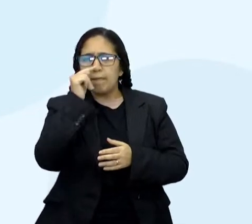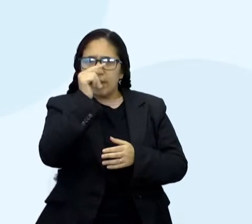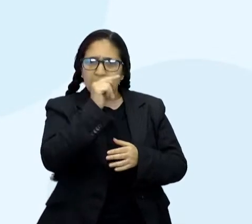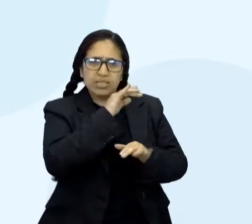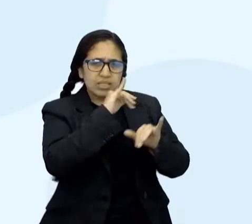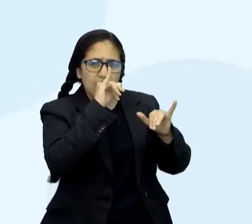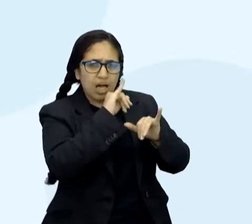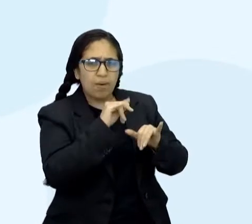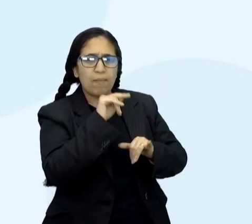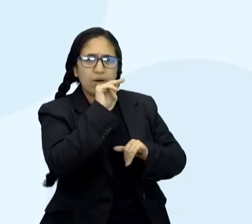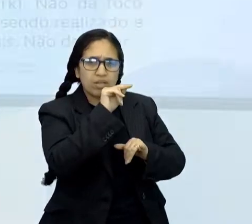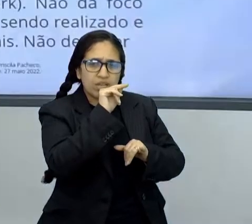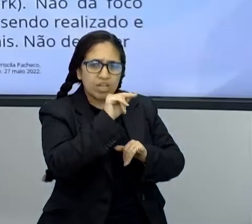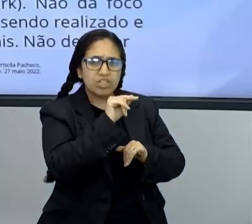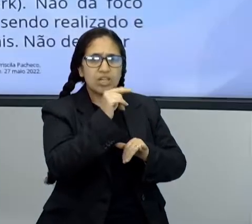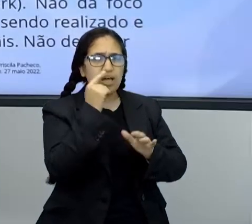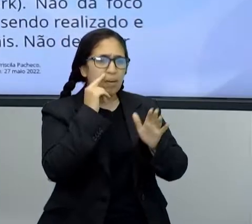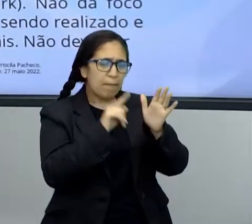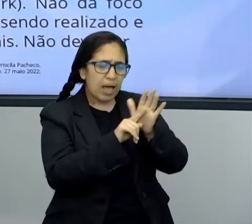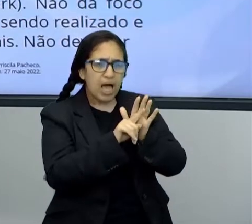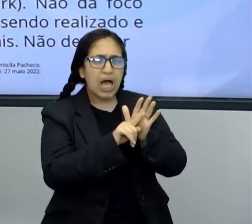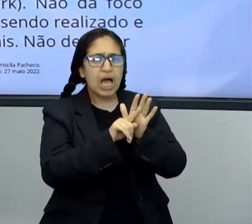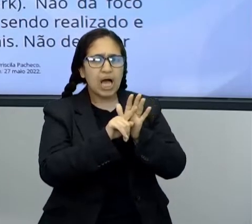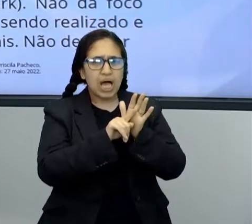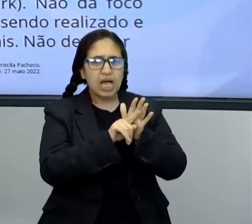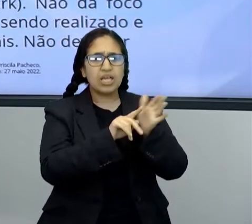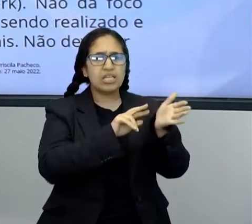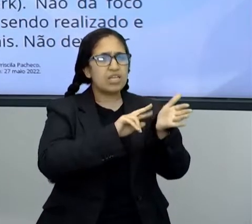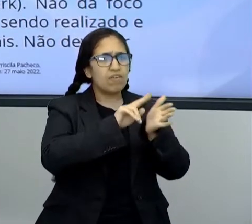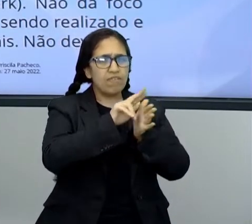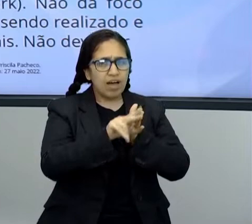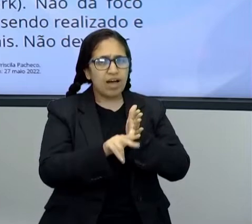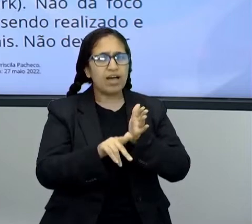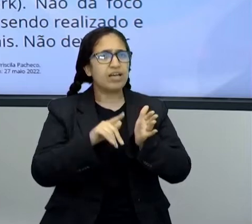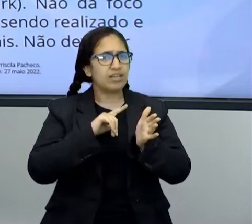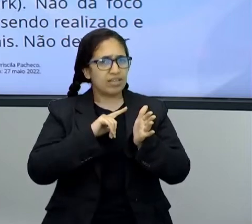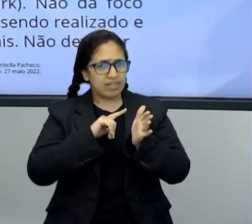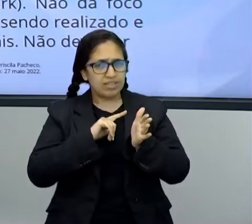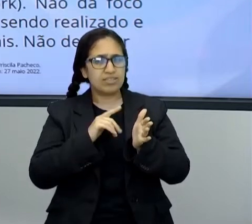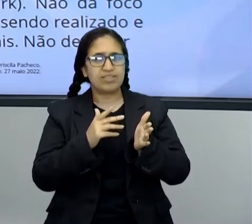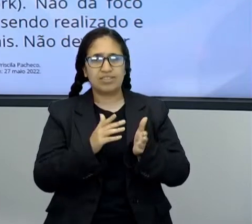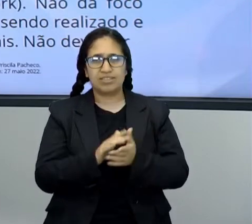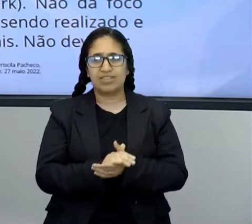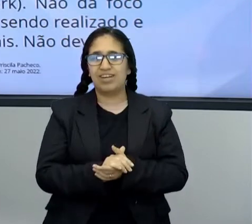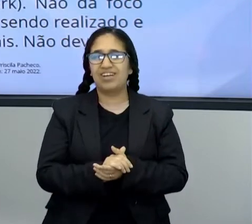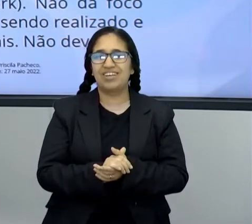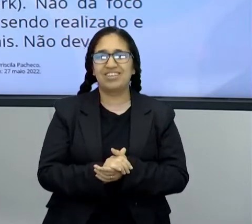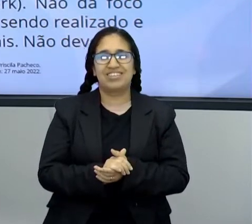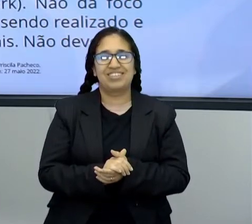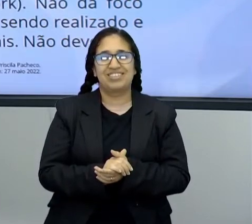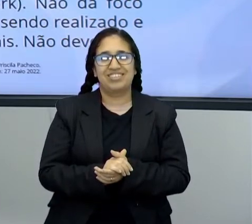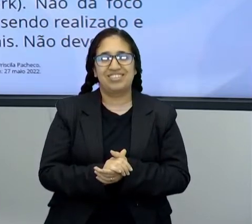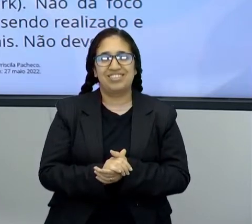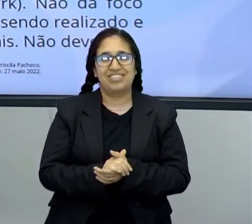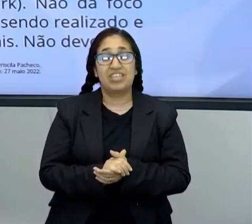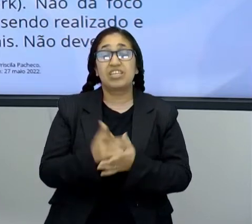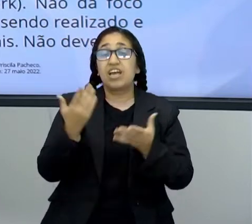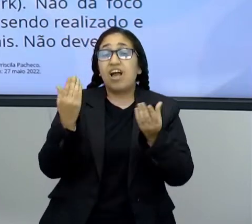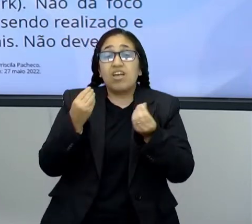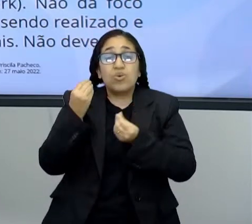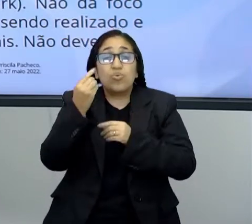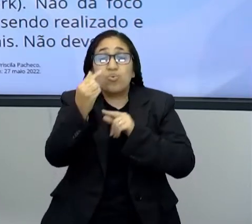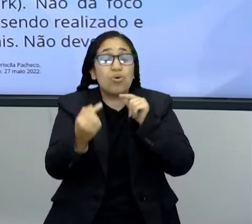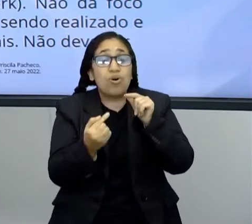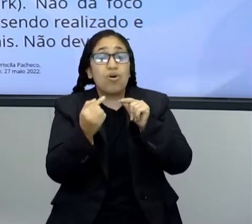temos a reportagem, temos pesquisas, né, como a gente já disse aqui para vocês, o professor Mauro também. Só que aí, qual que é a